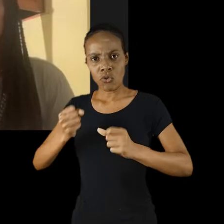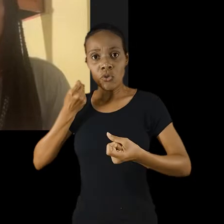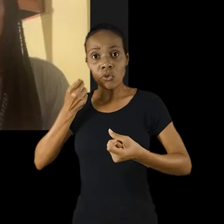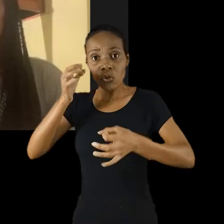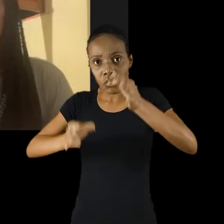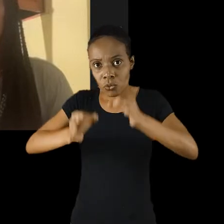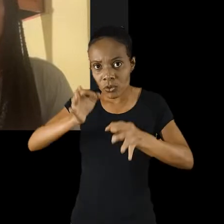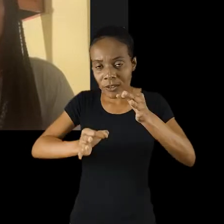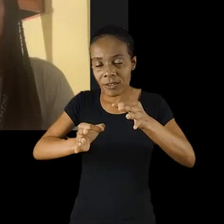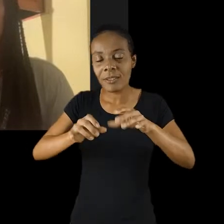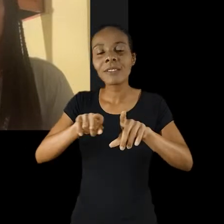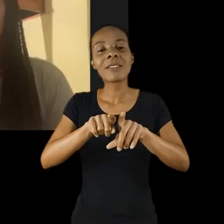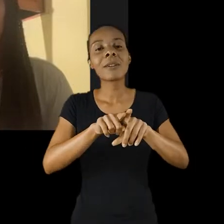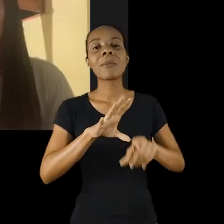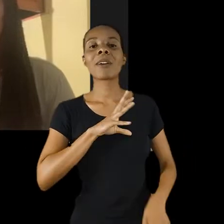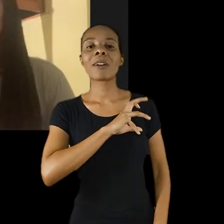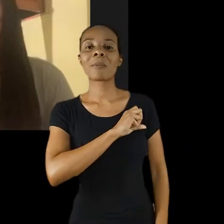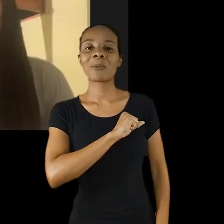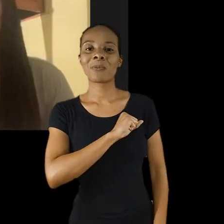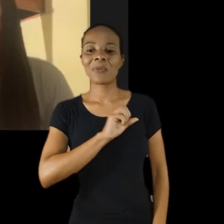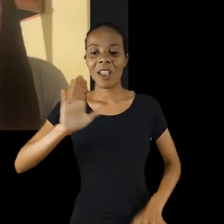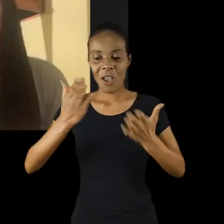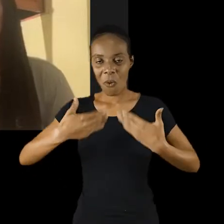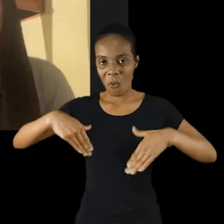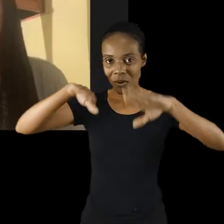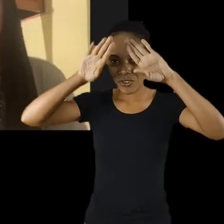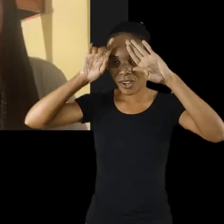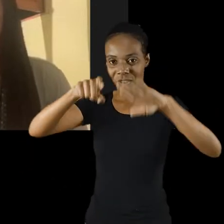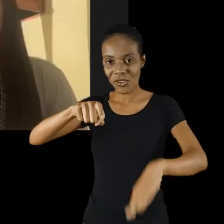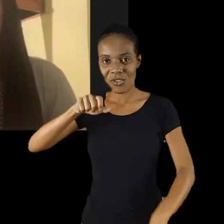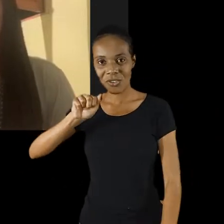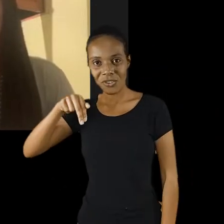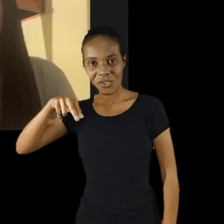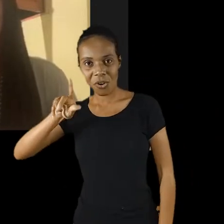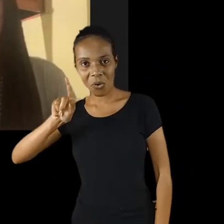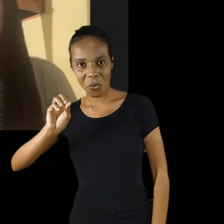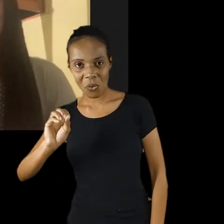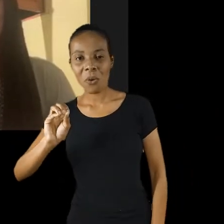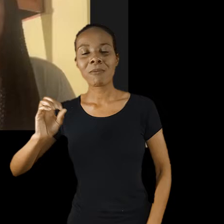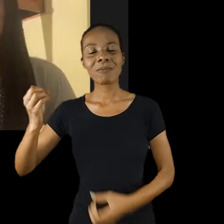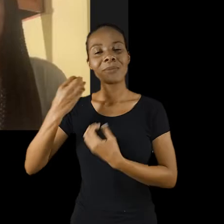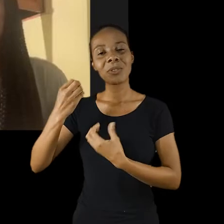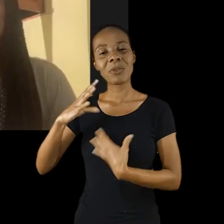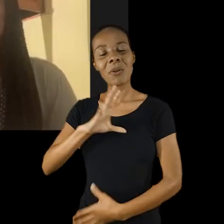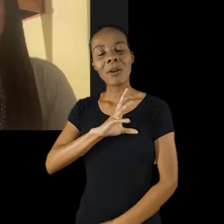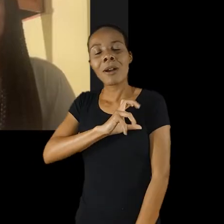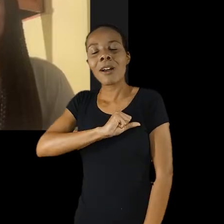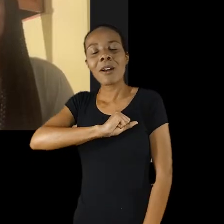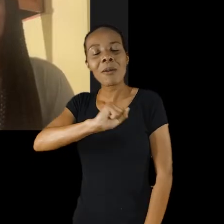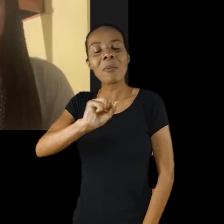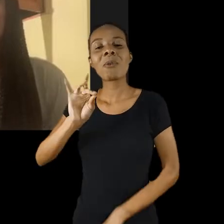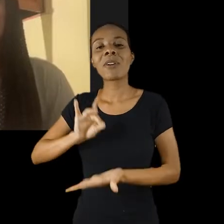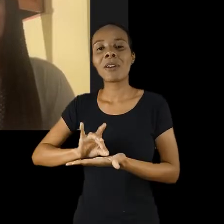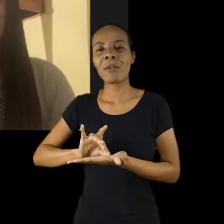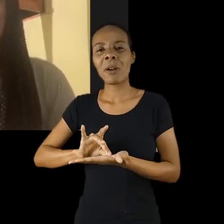a ser amado de verdade, sabe? Virou para mim e falou assim, para de justificar o seu próprio amor